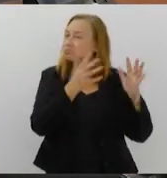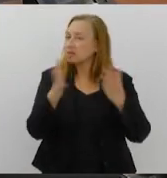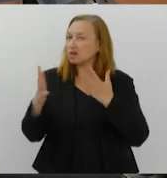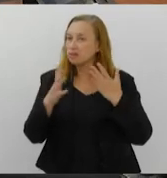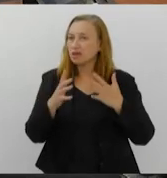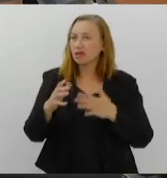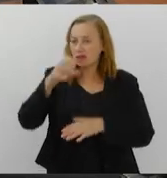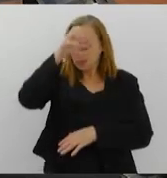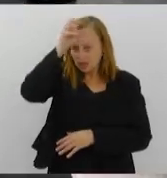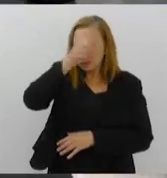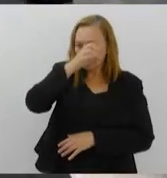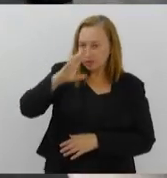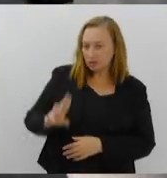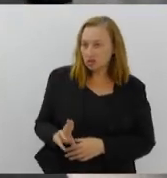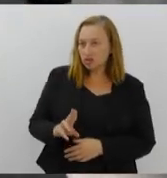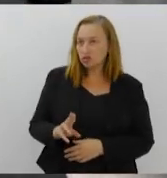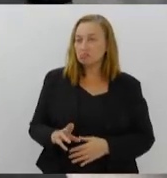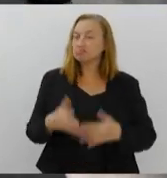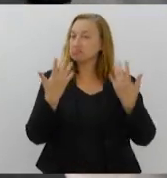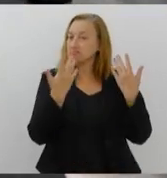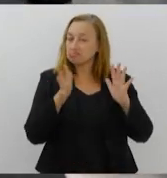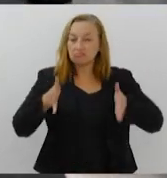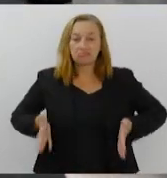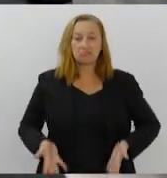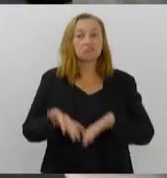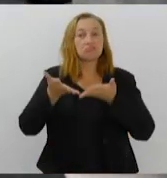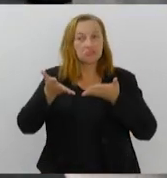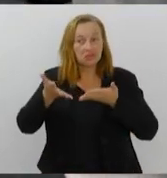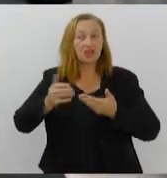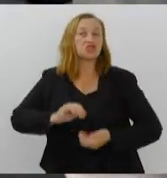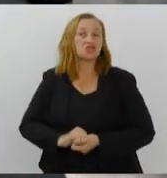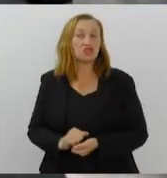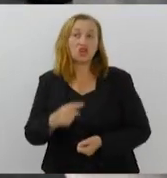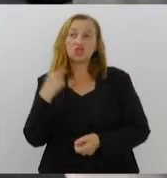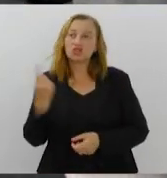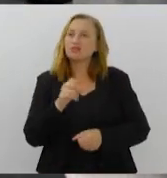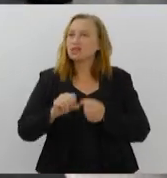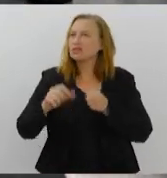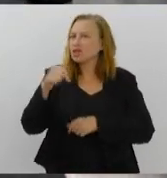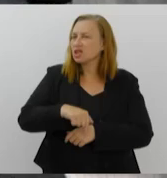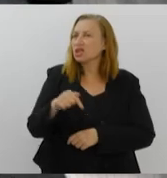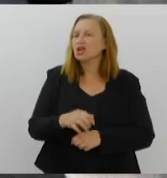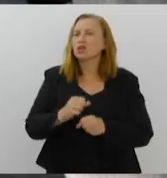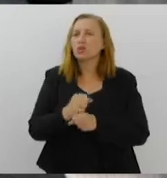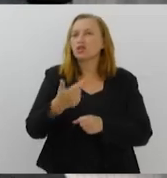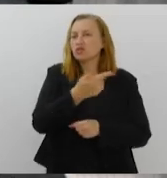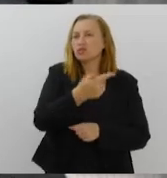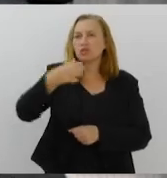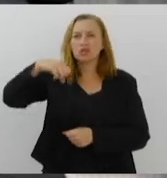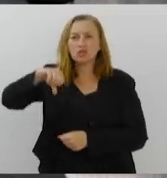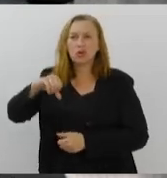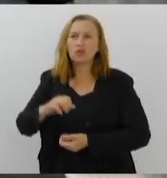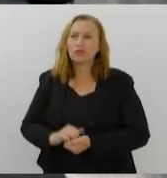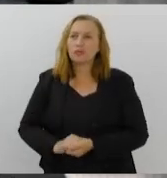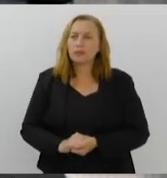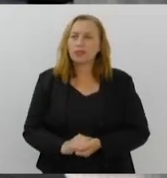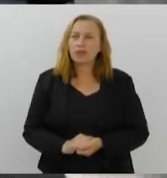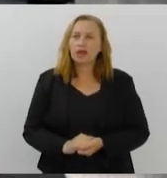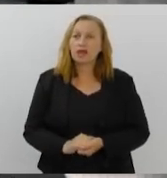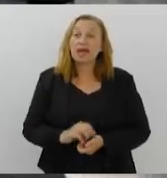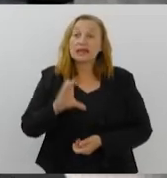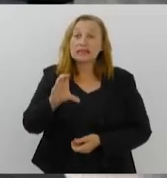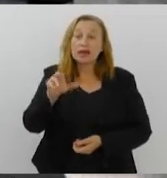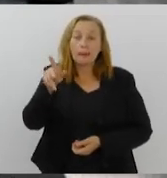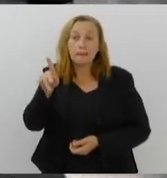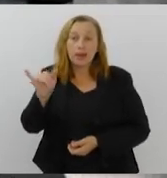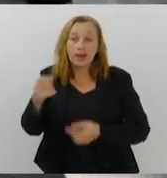Vossa Excelência pela excelente iniciativa. Nós fizemos aqui no ano de 2019 a CPI